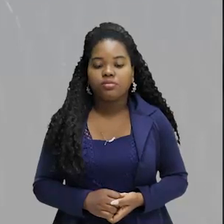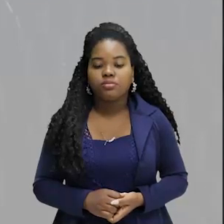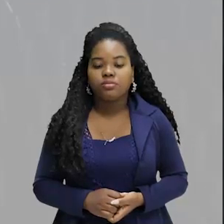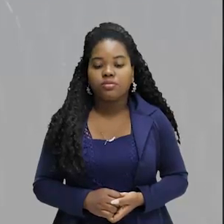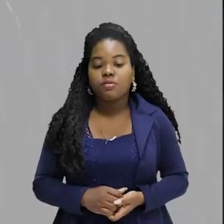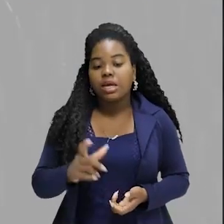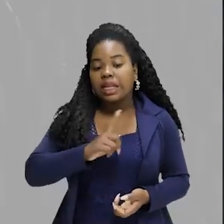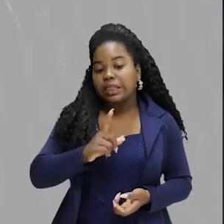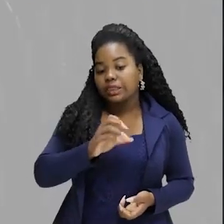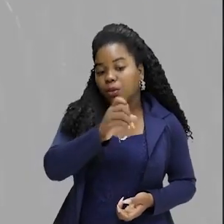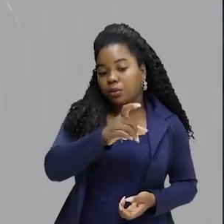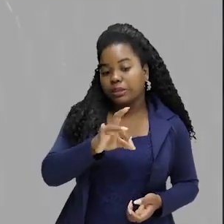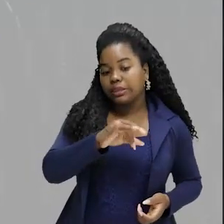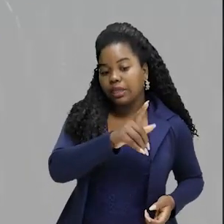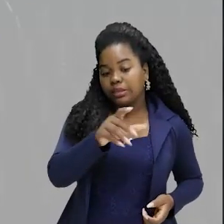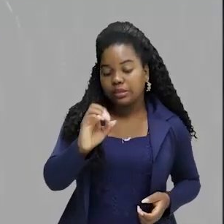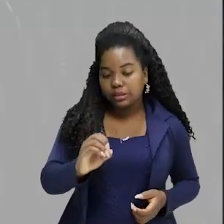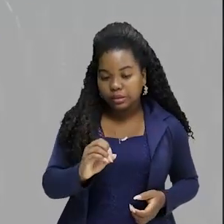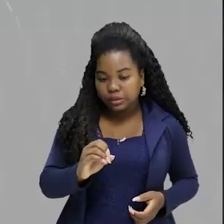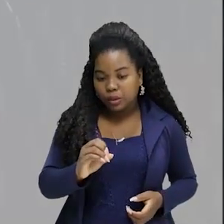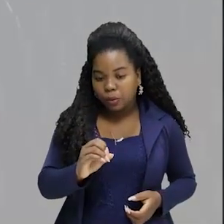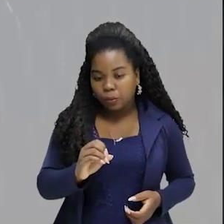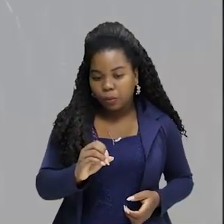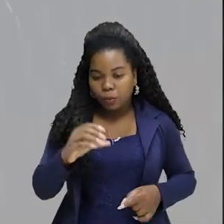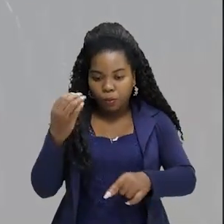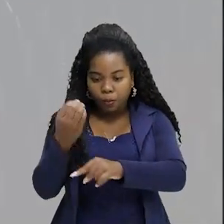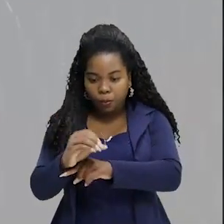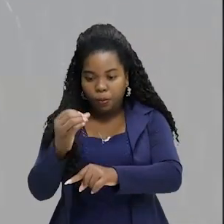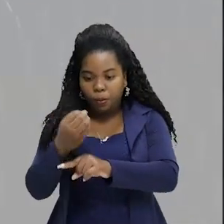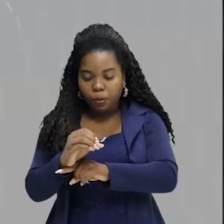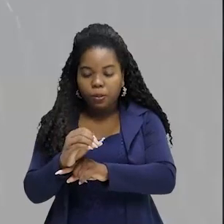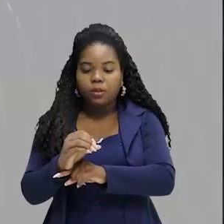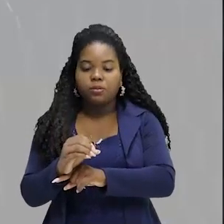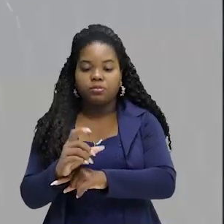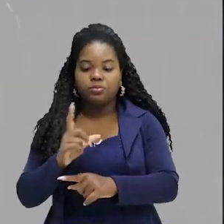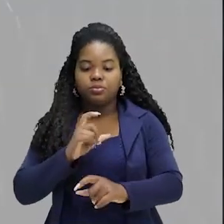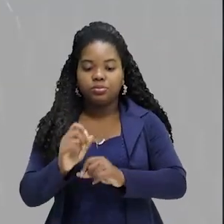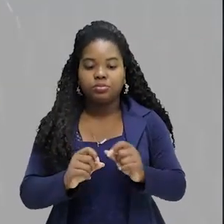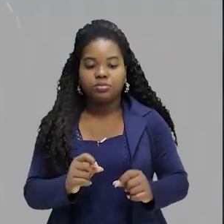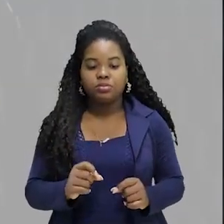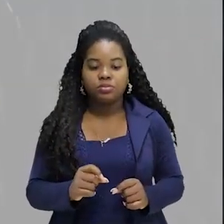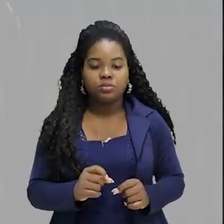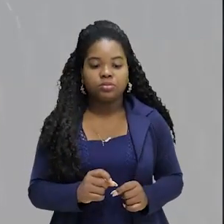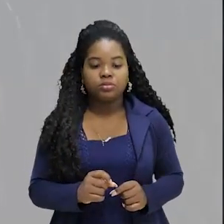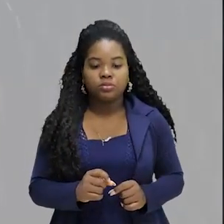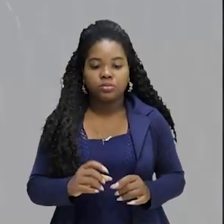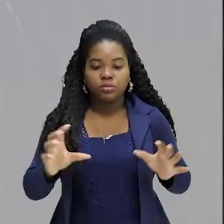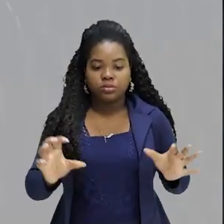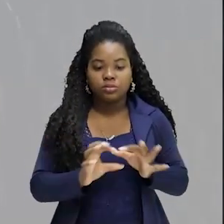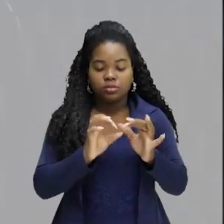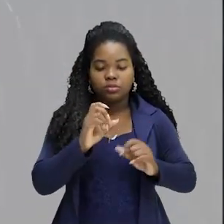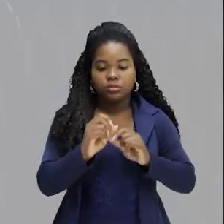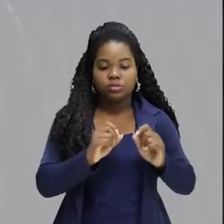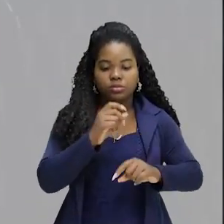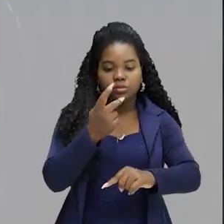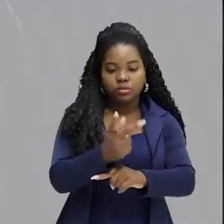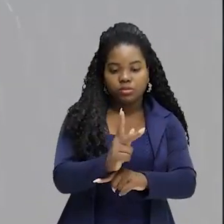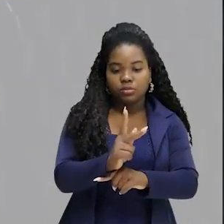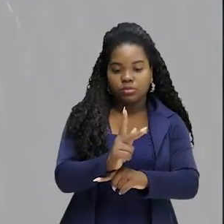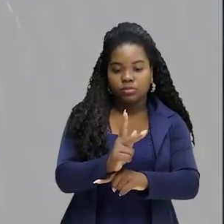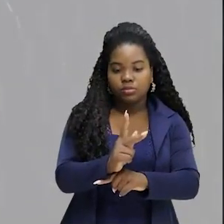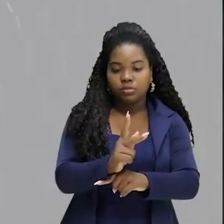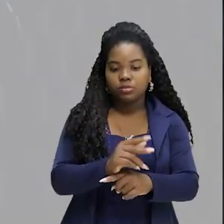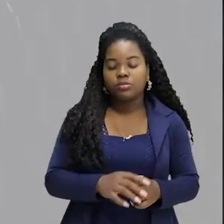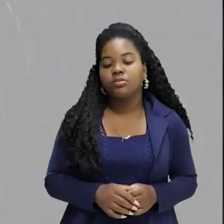essa oxidação, esse oxigênio que está atacando, ele vai se ligar ao hidrogênio. Então, aquele